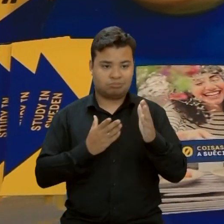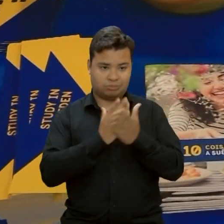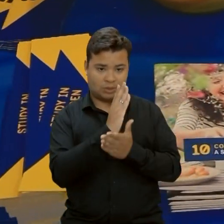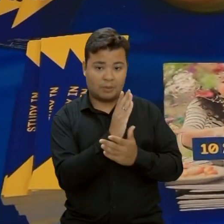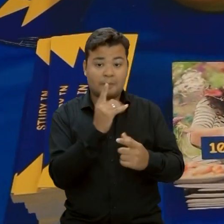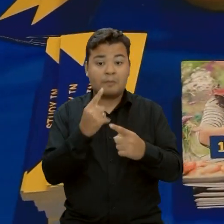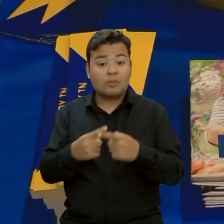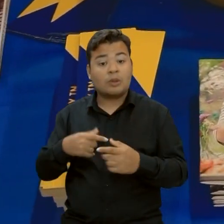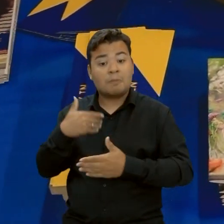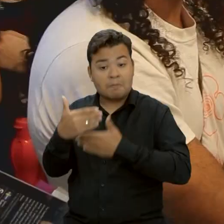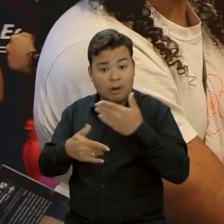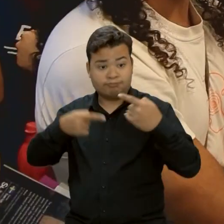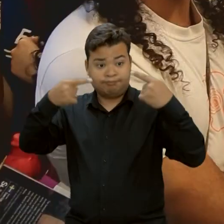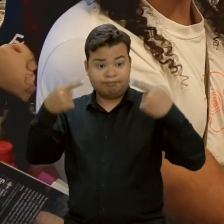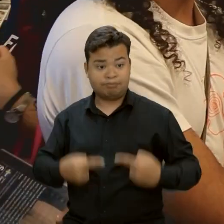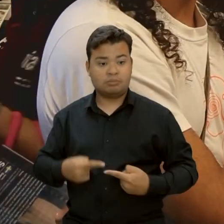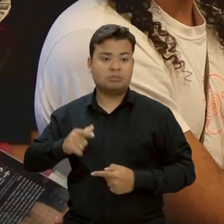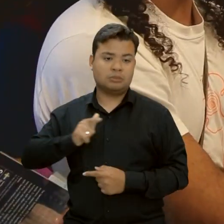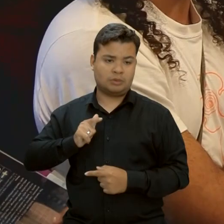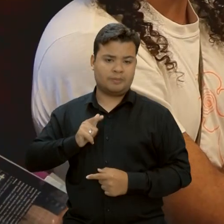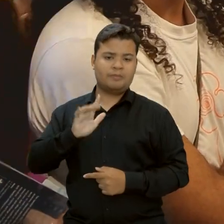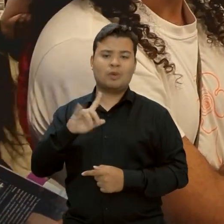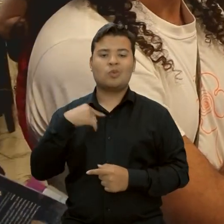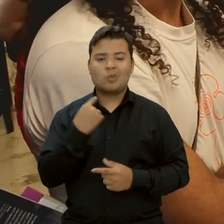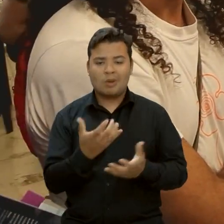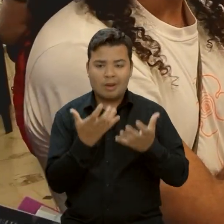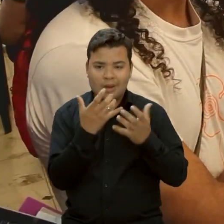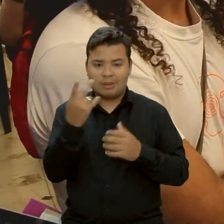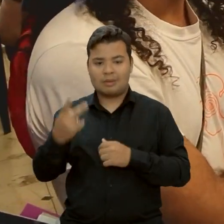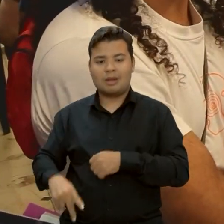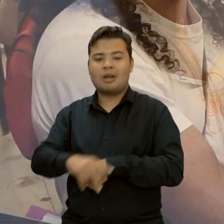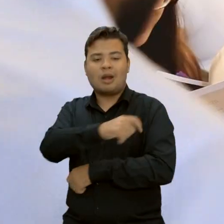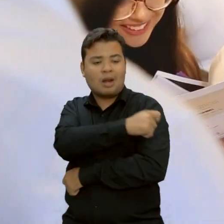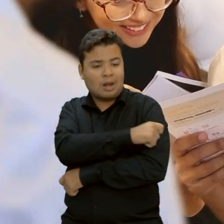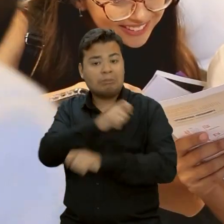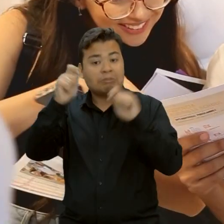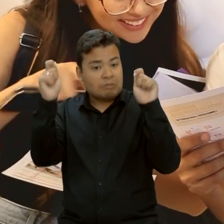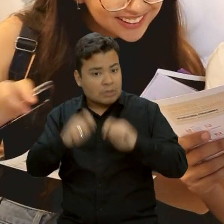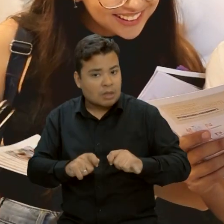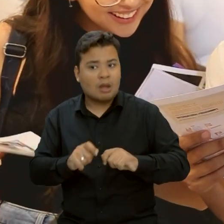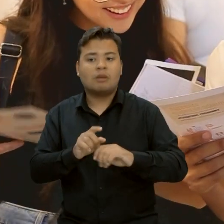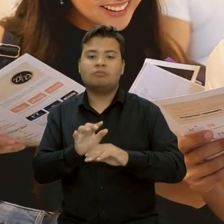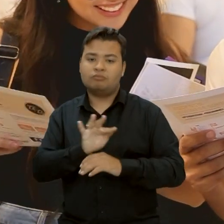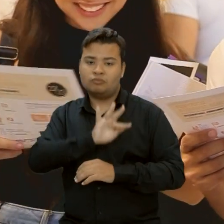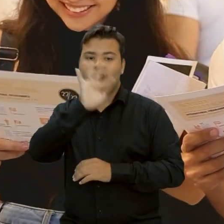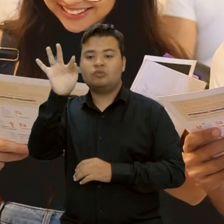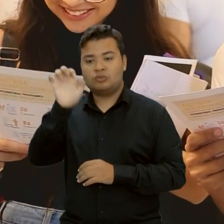competitivo. Mas a gente quer que os nossos alunos entendam que eles também têm esse potencial.